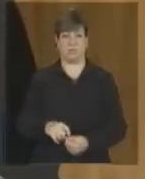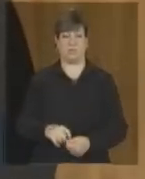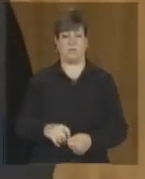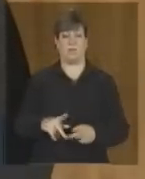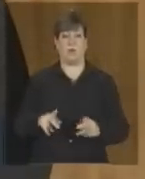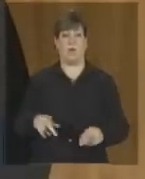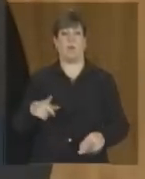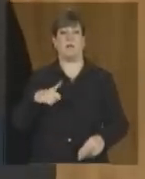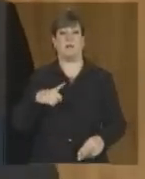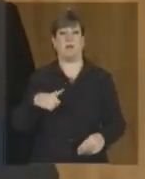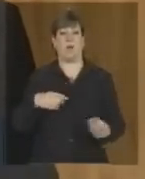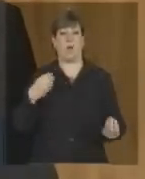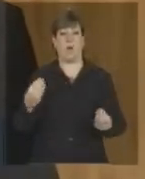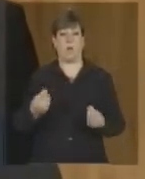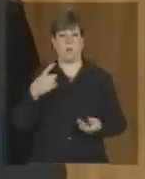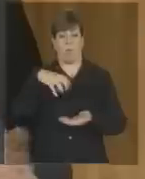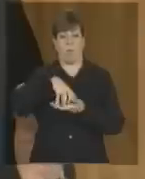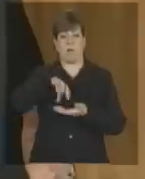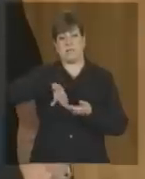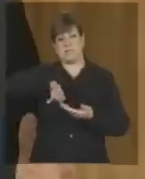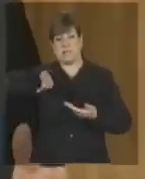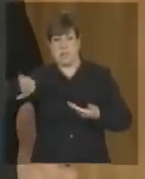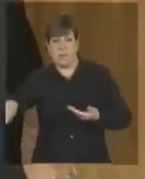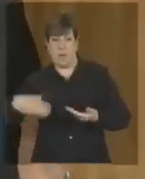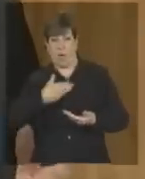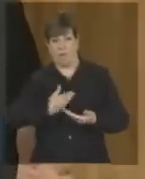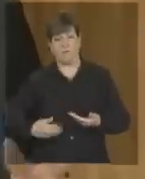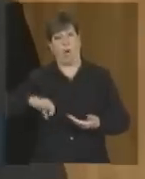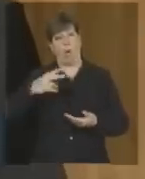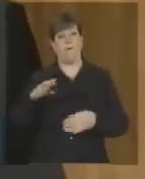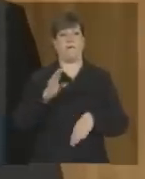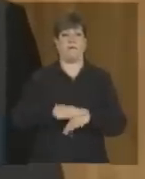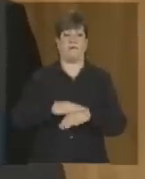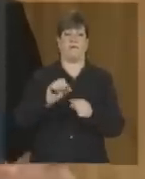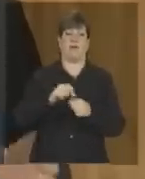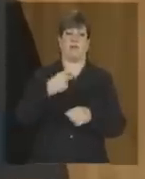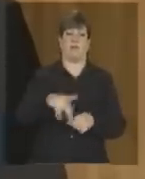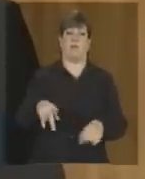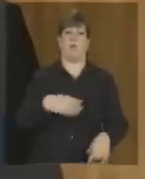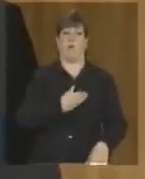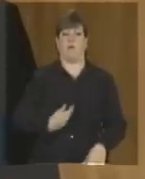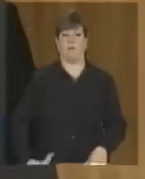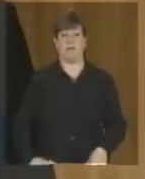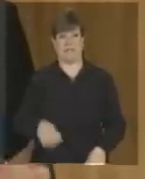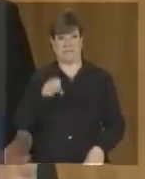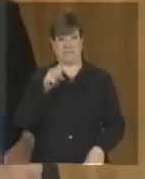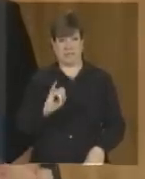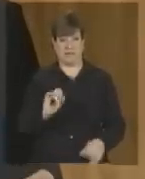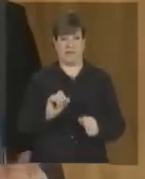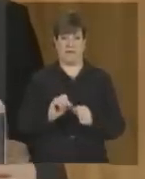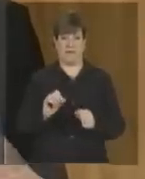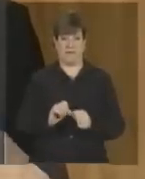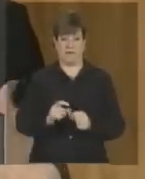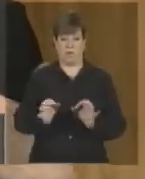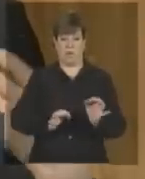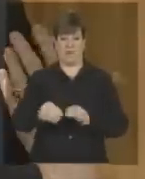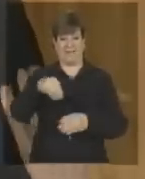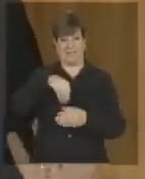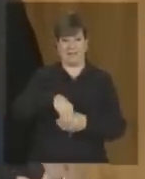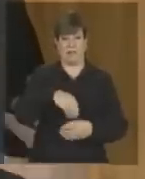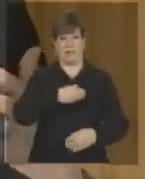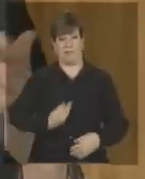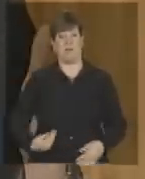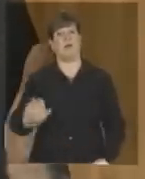tem uma instituição separada, se isso é feito pelo governo. Se for feito pela uma organização dentro do governo, então, é claro,